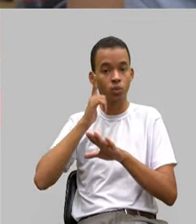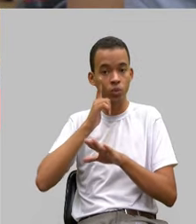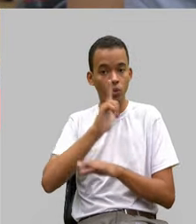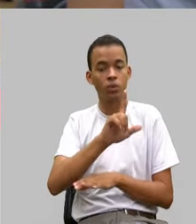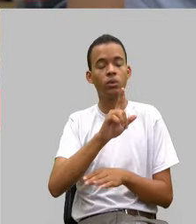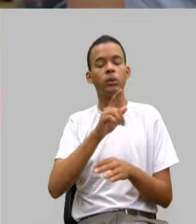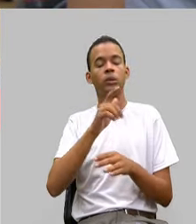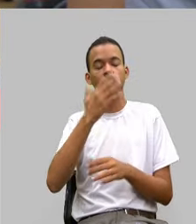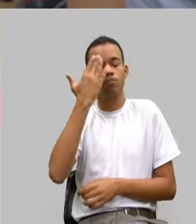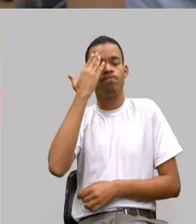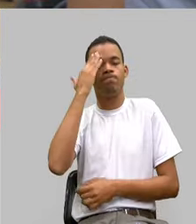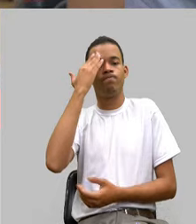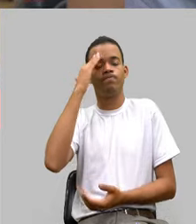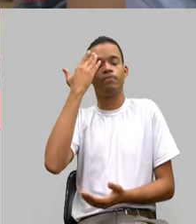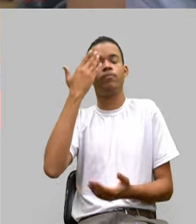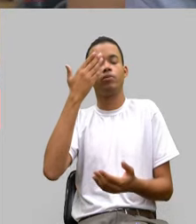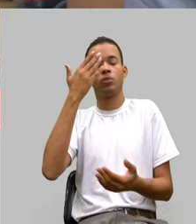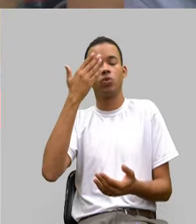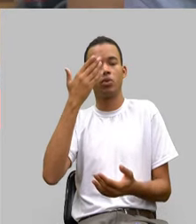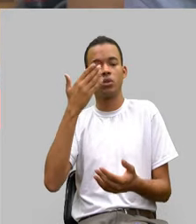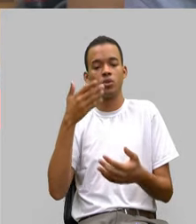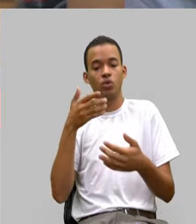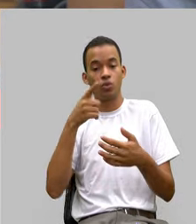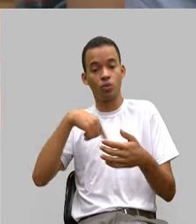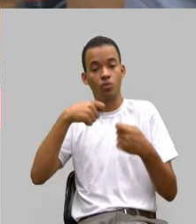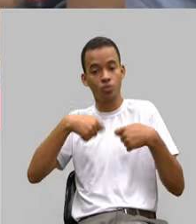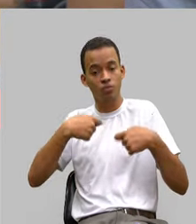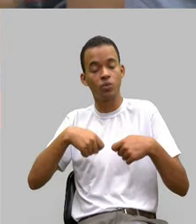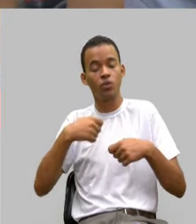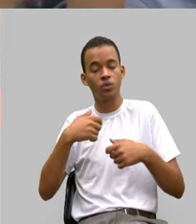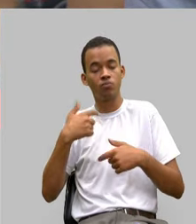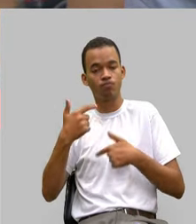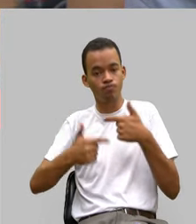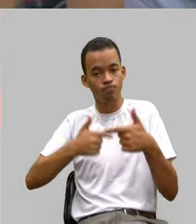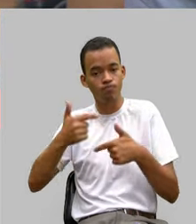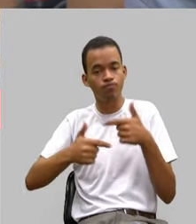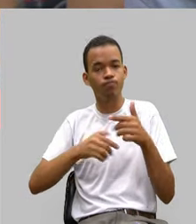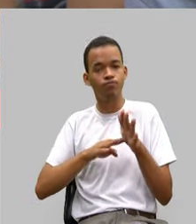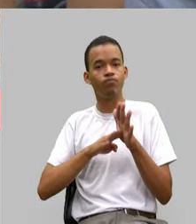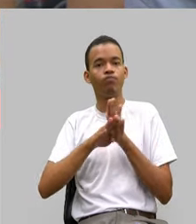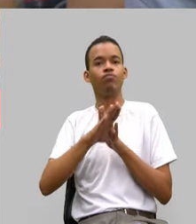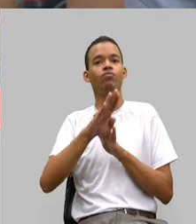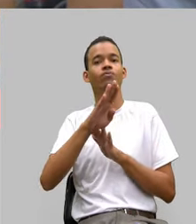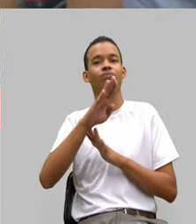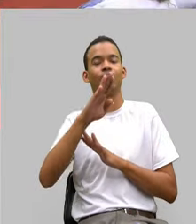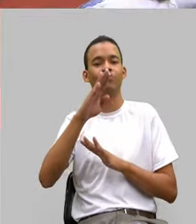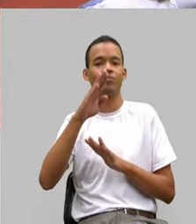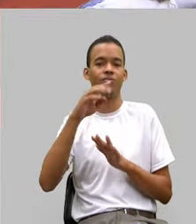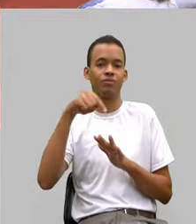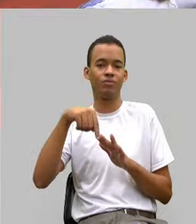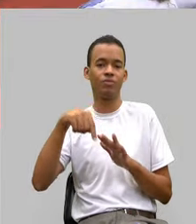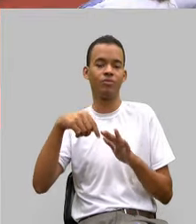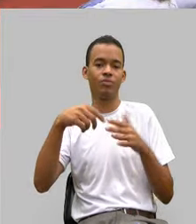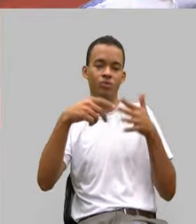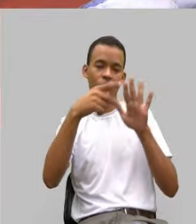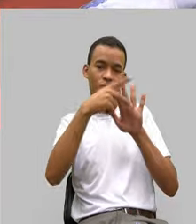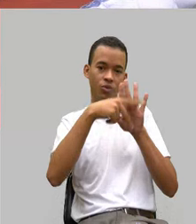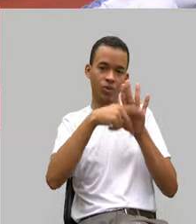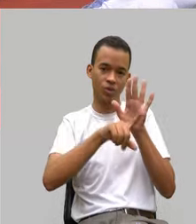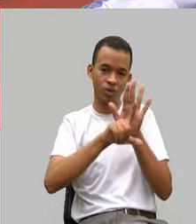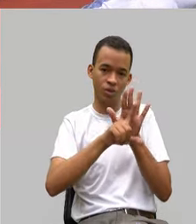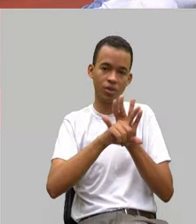sobre tá na pastinha de vocês que é o nosso projeto de lei 3274